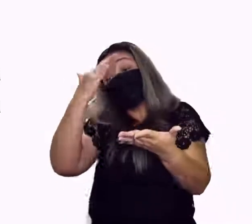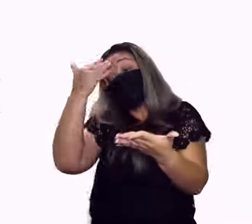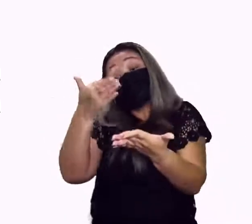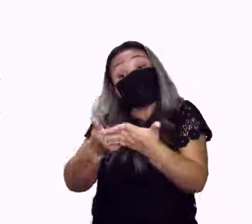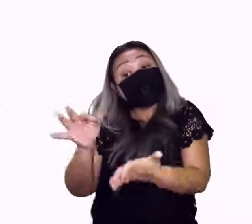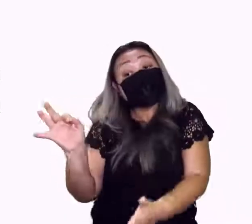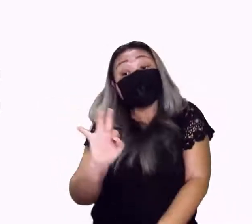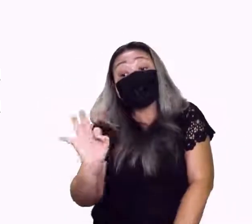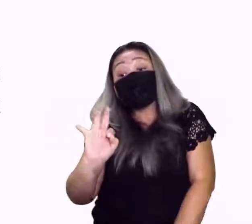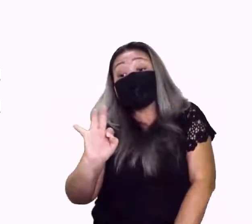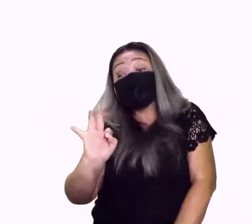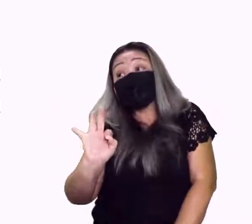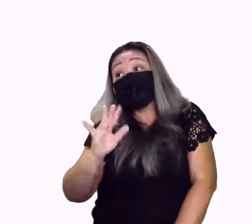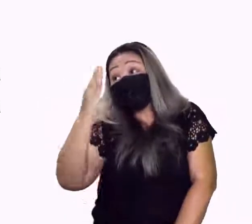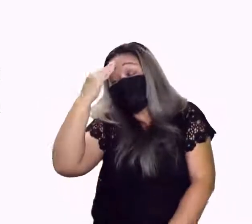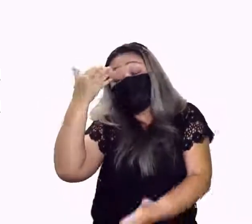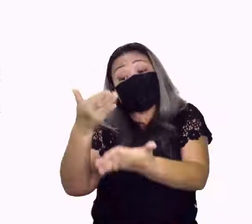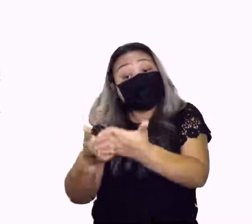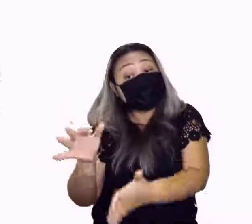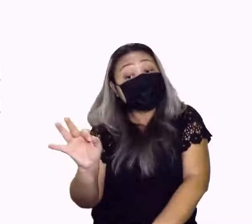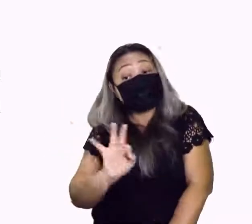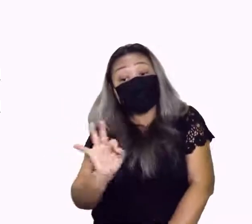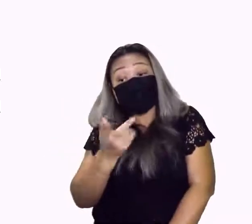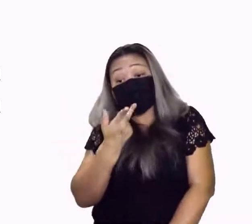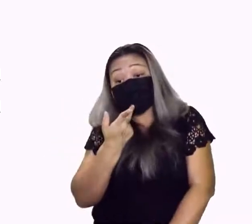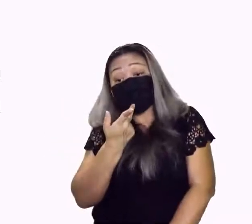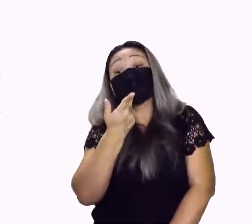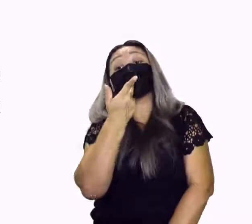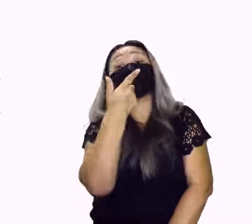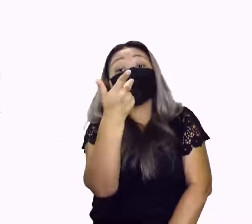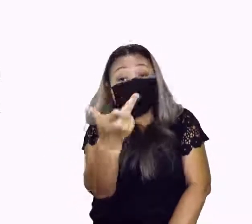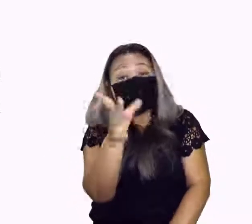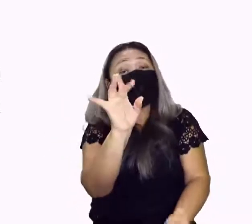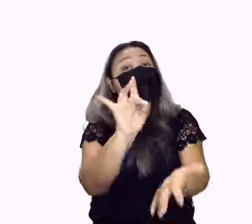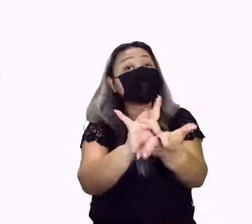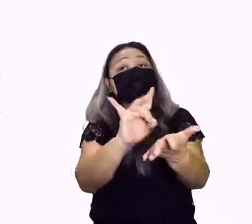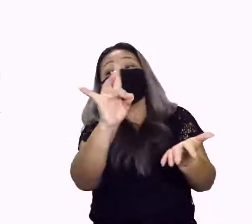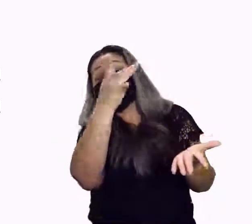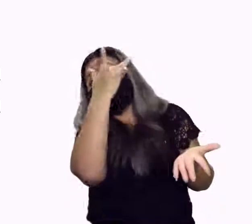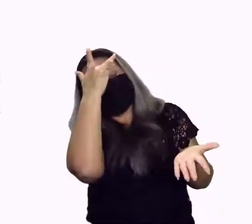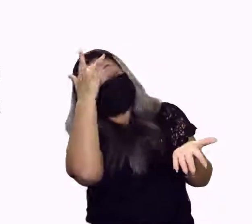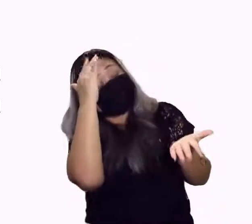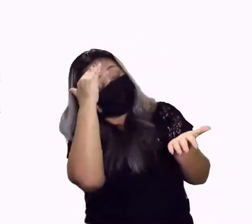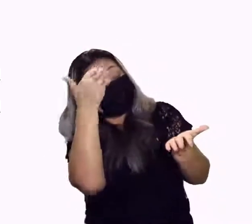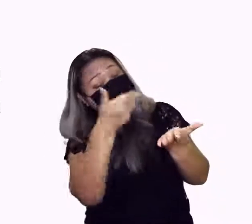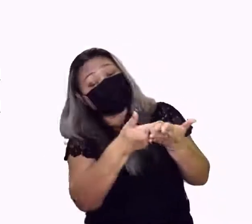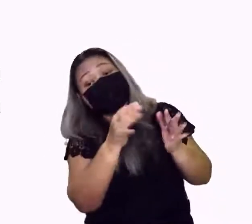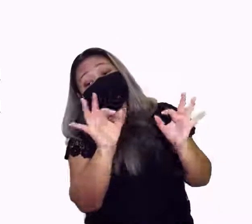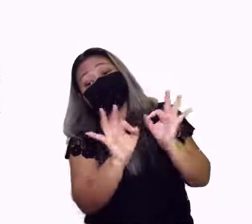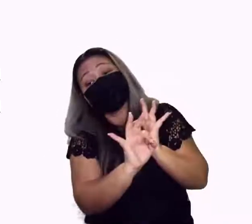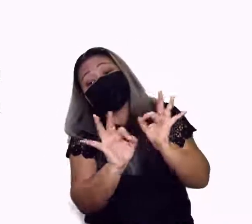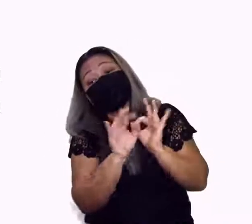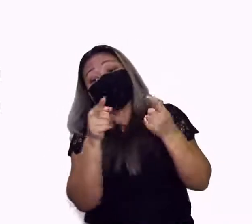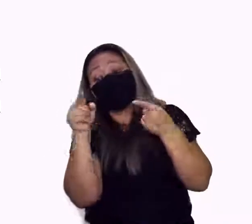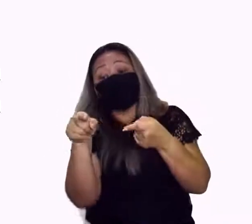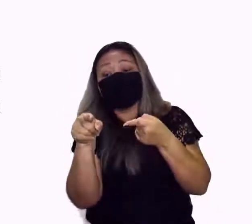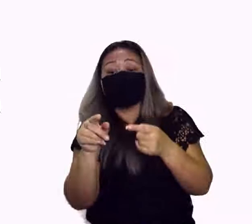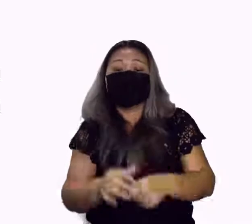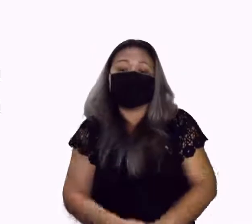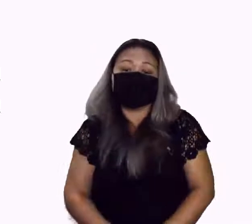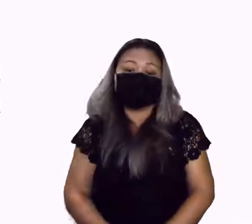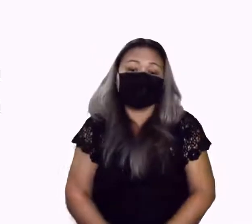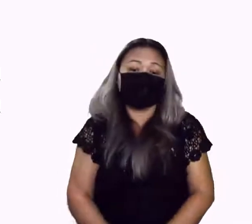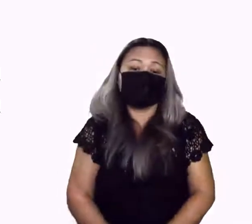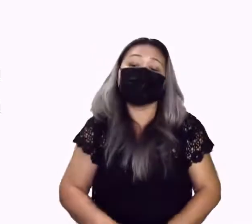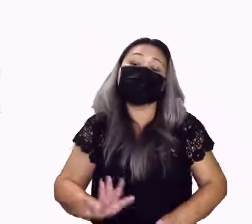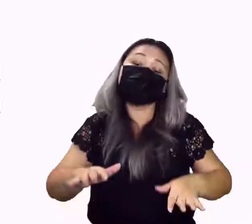desacreditada. Muitas vezes você fala a verdade e muita gente não acredita em você.